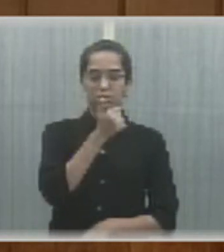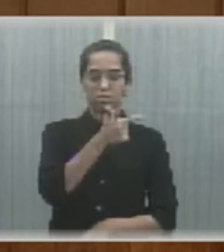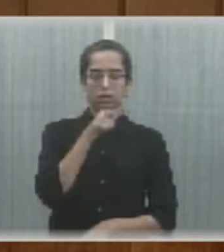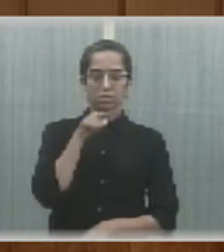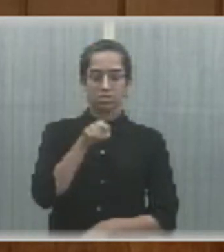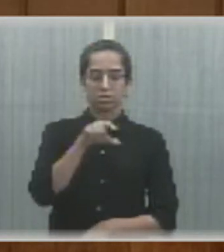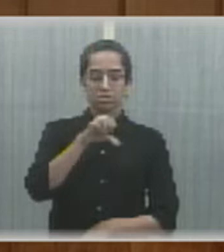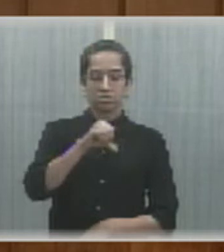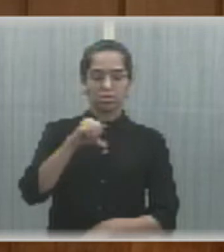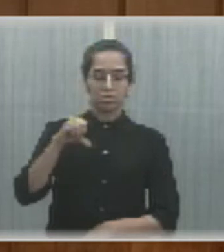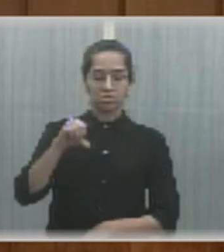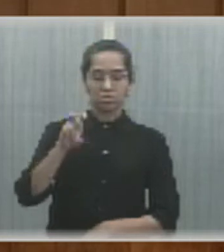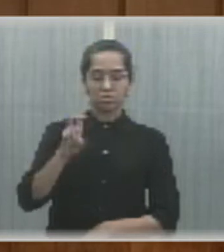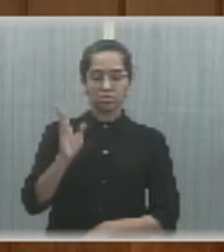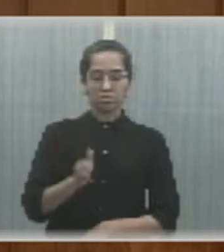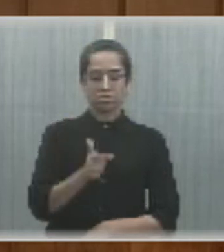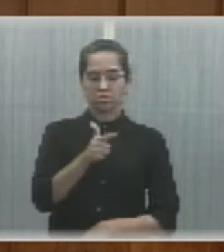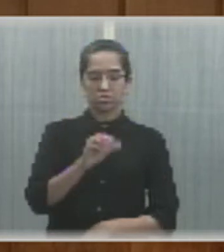2.995/20 e de número